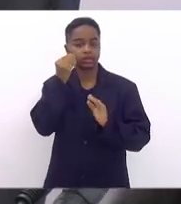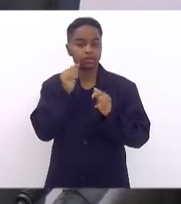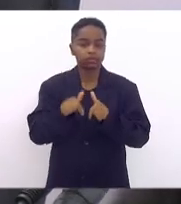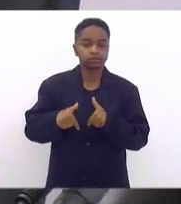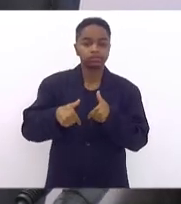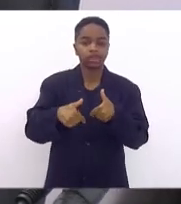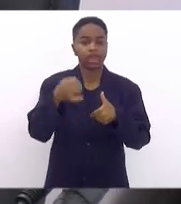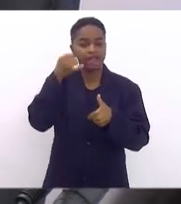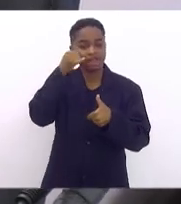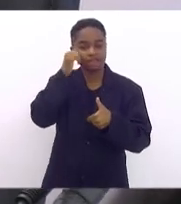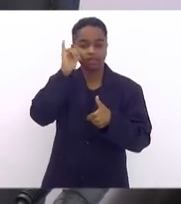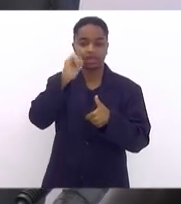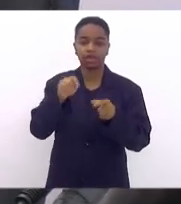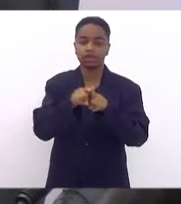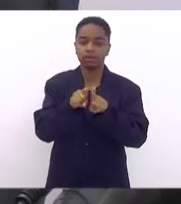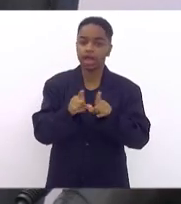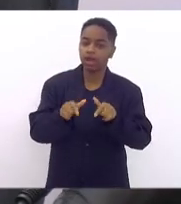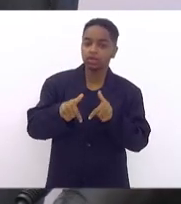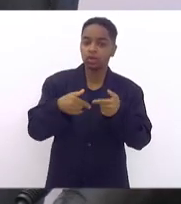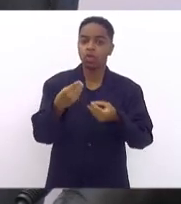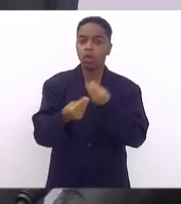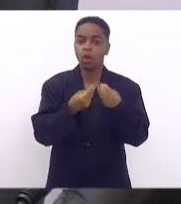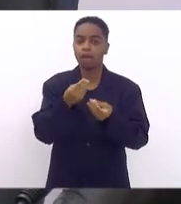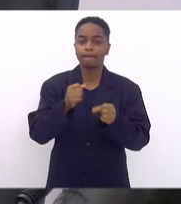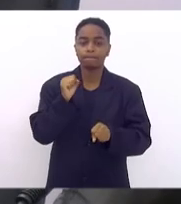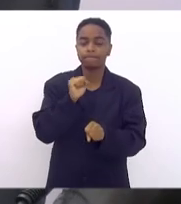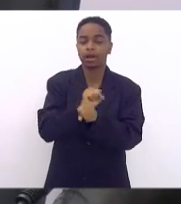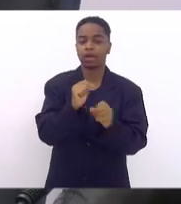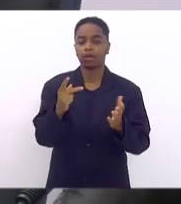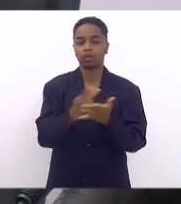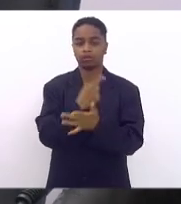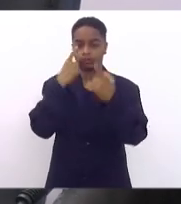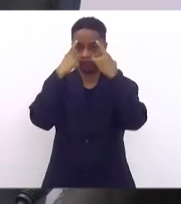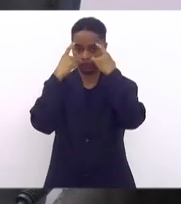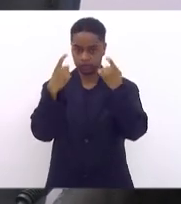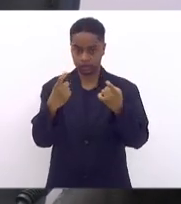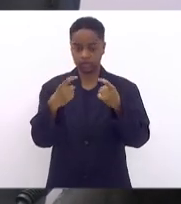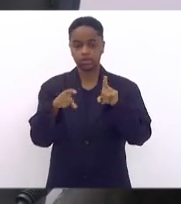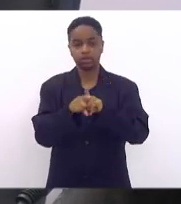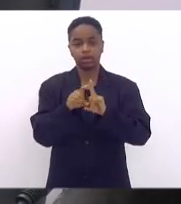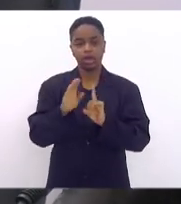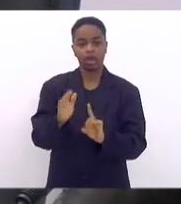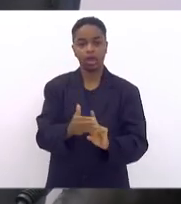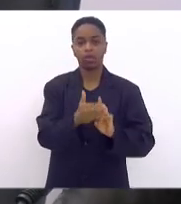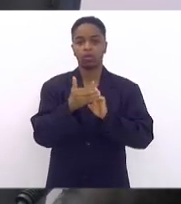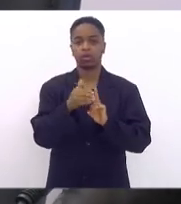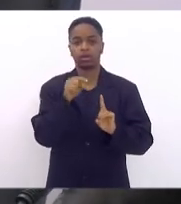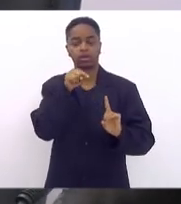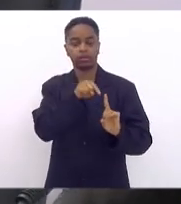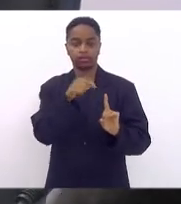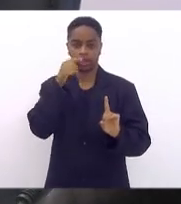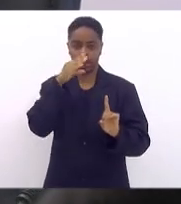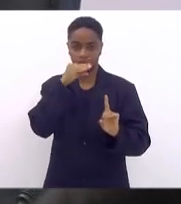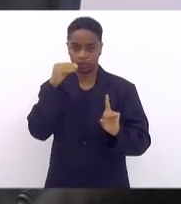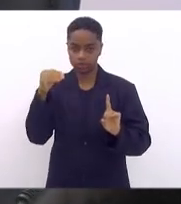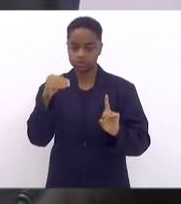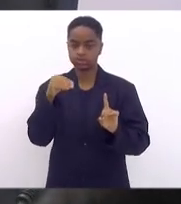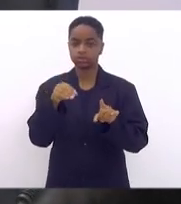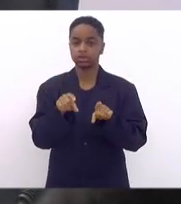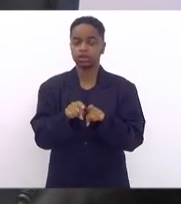preventiva no sentido de interromper esse ciclo de violência, de acolher essa adolescente e de